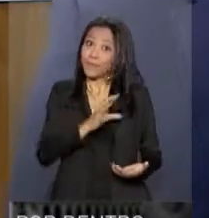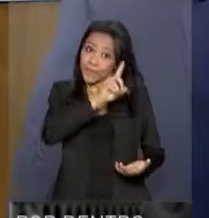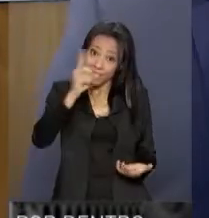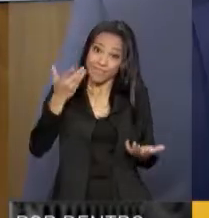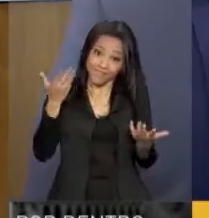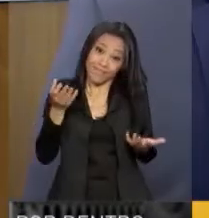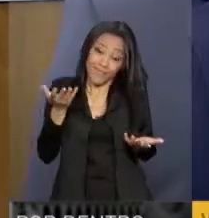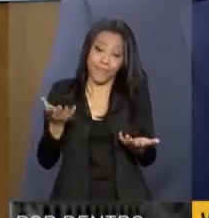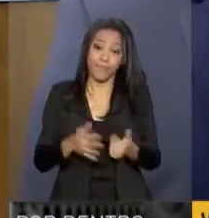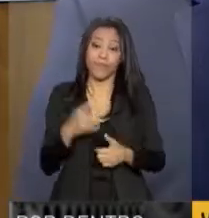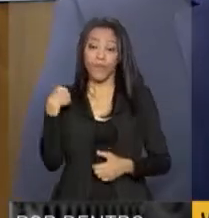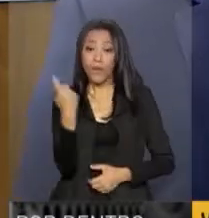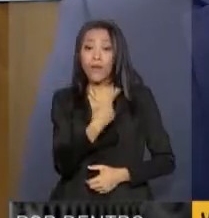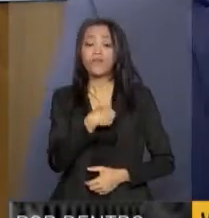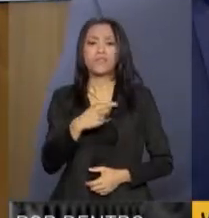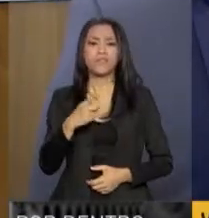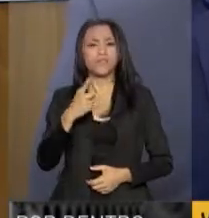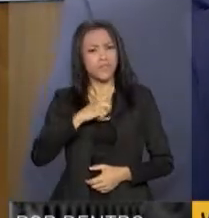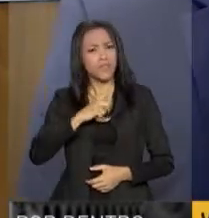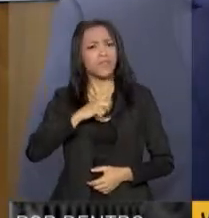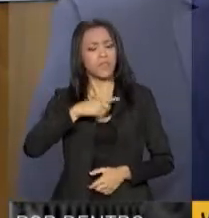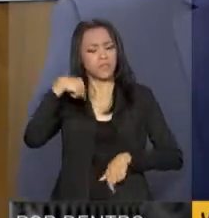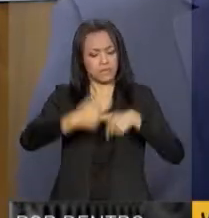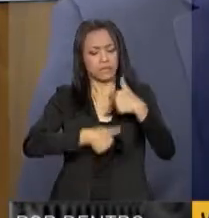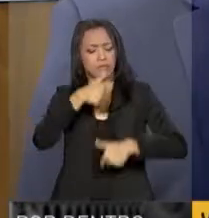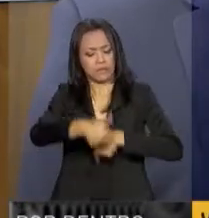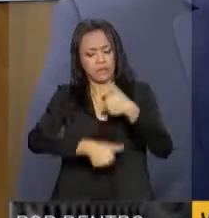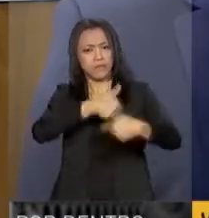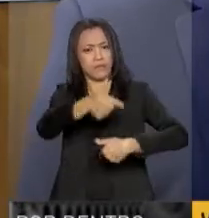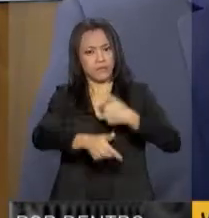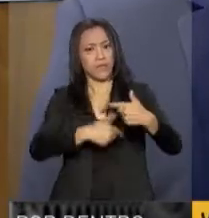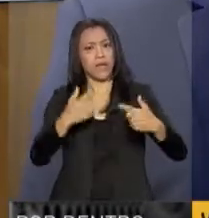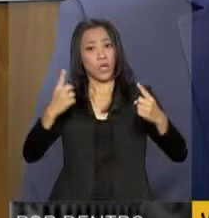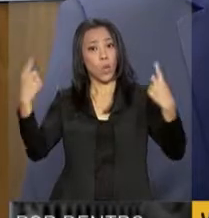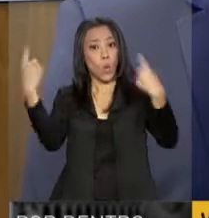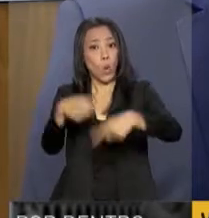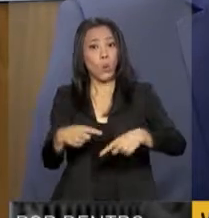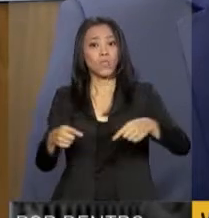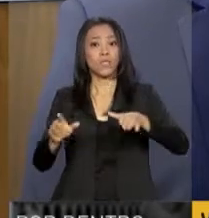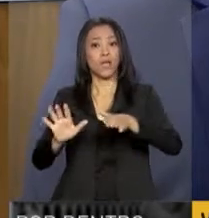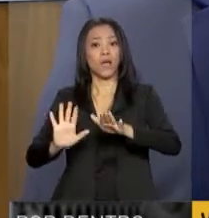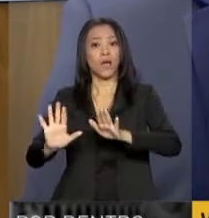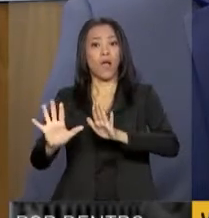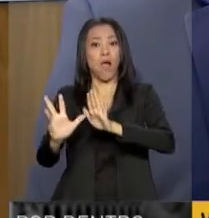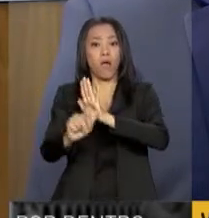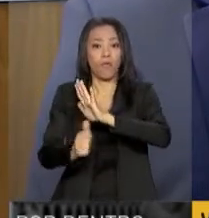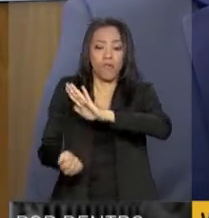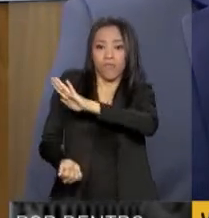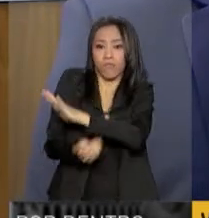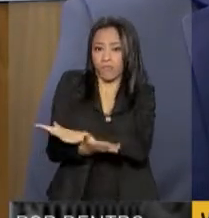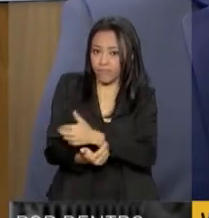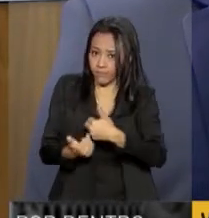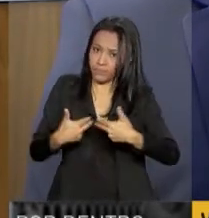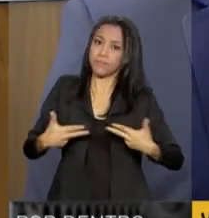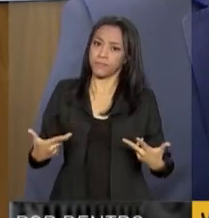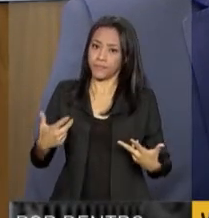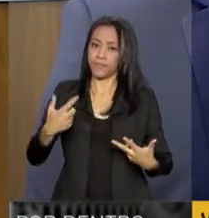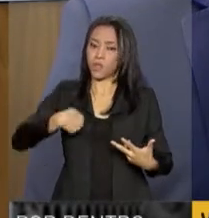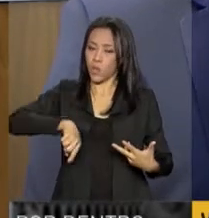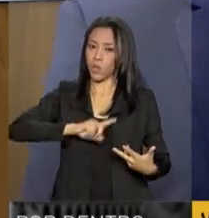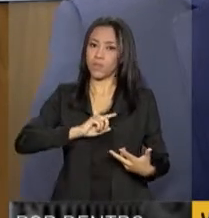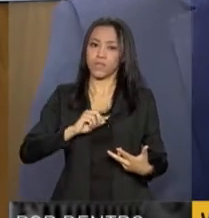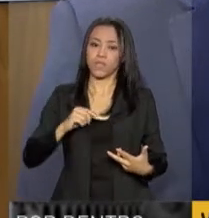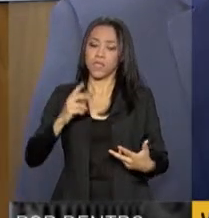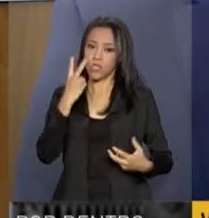a gente tem atuado e buscado atuar no combate à corrupção de uma forma vamos colocar dentro de